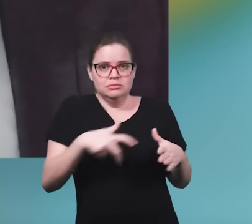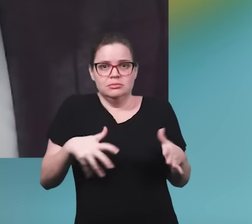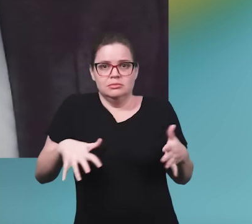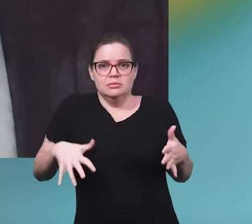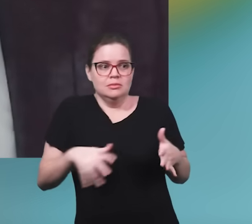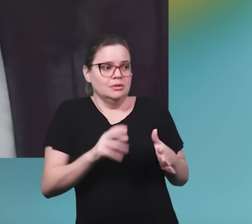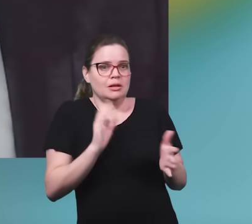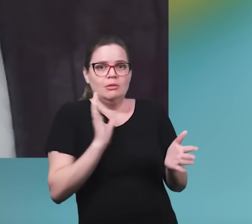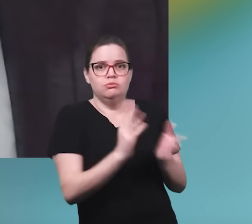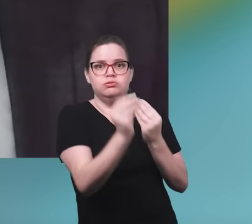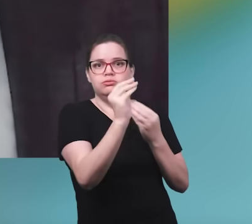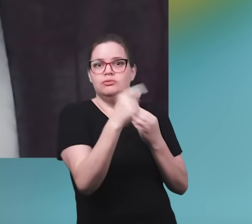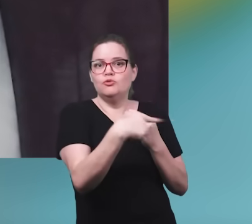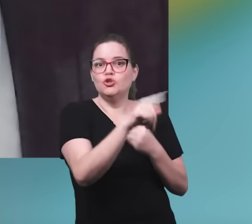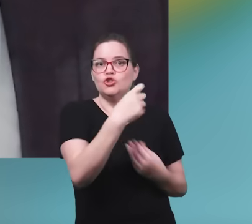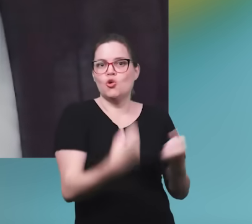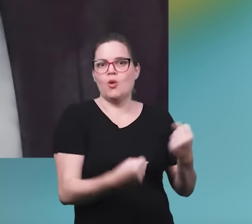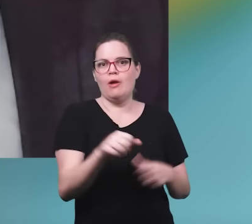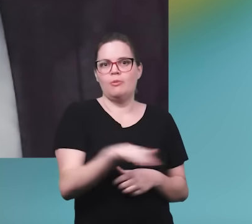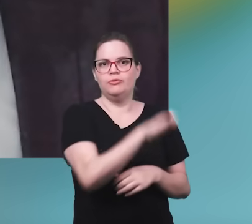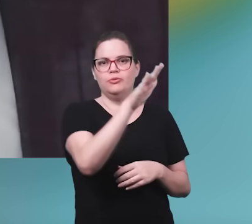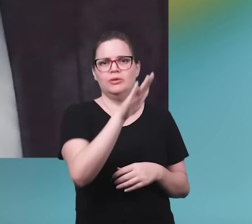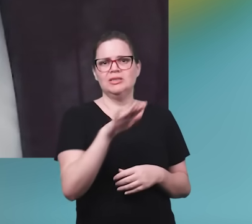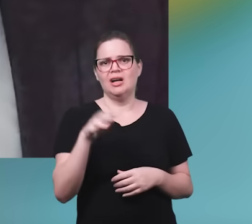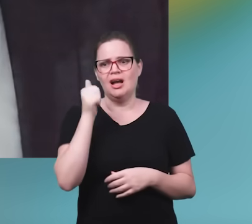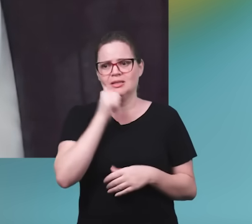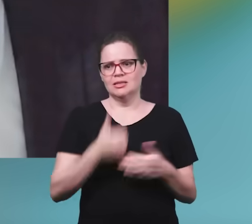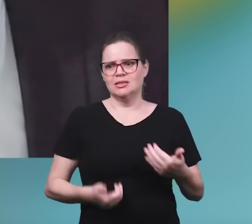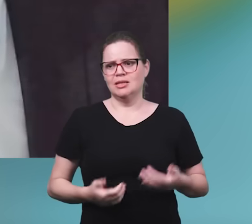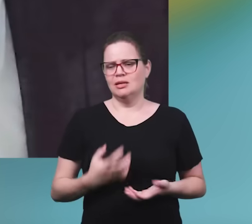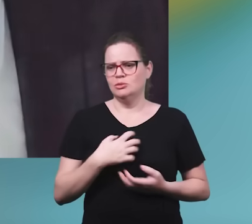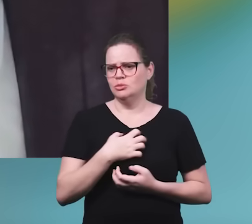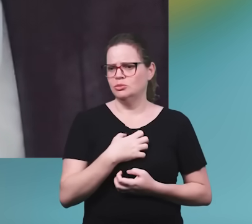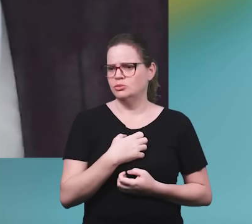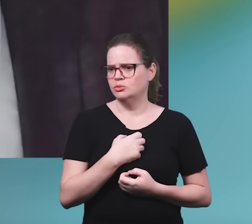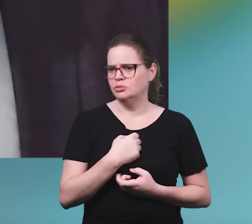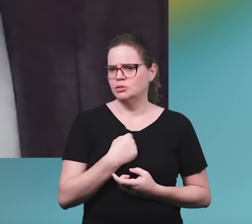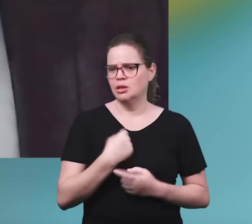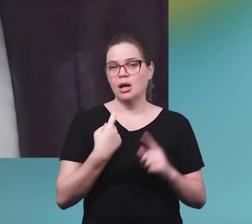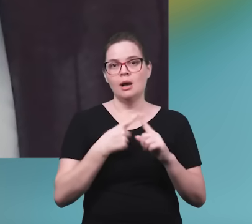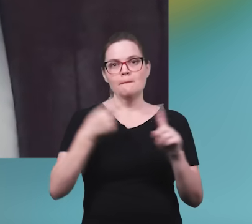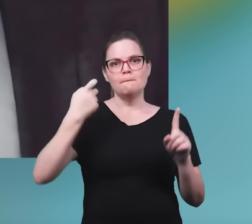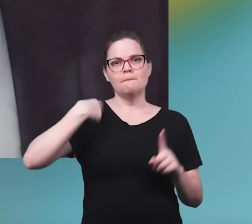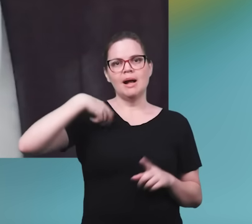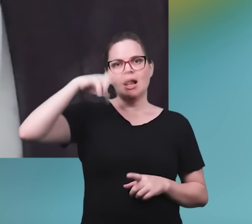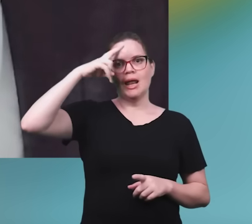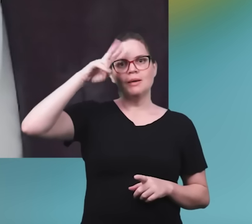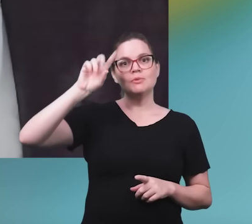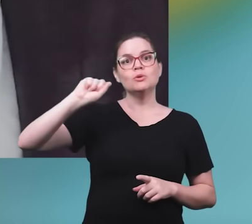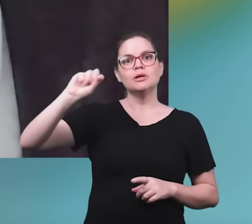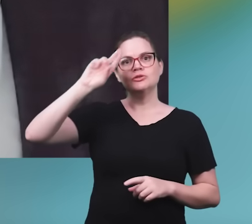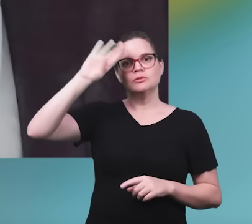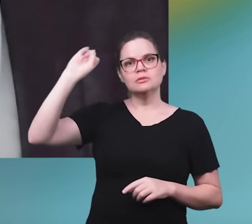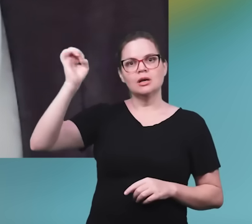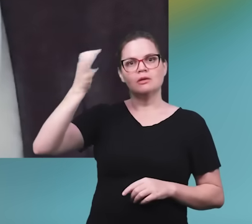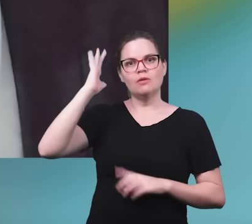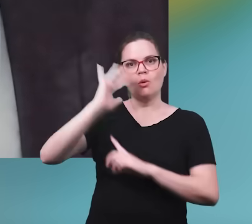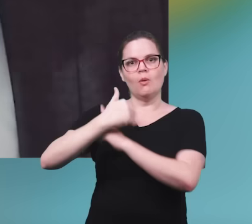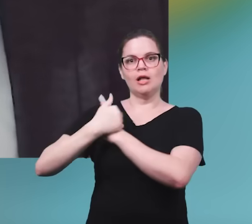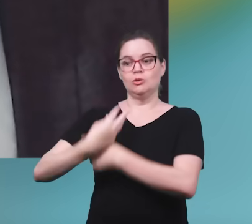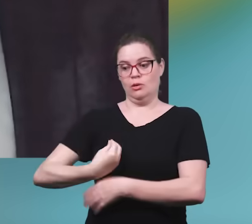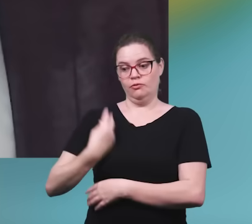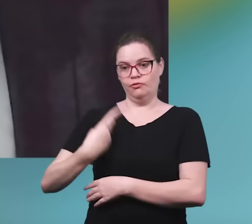ficou nervosa, ficou preocupada, a irmã ficou abatida, mas não se esqueceu da revelação do Senhor,